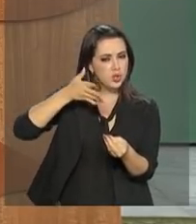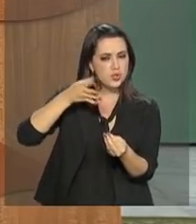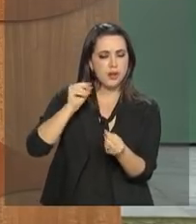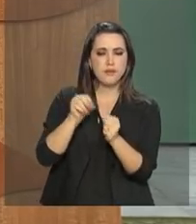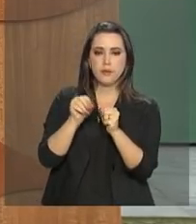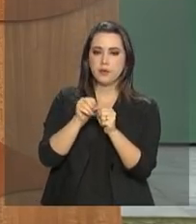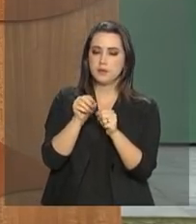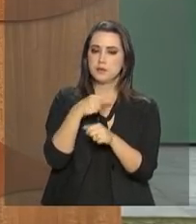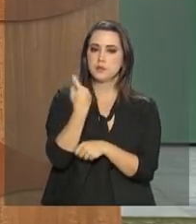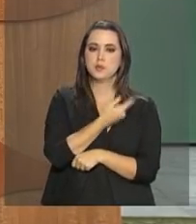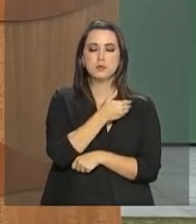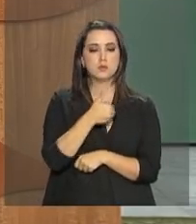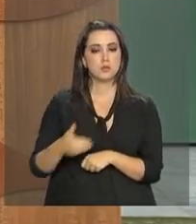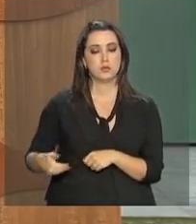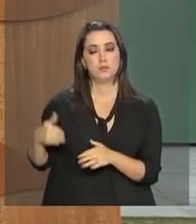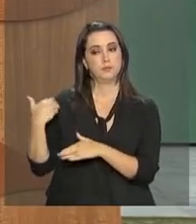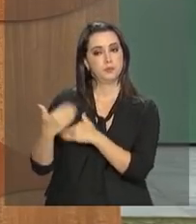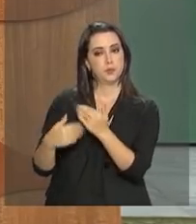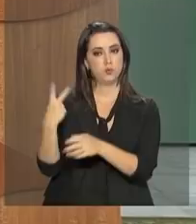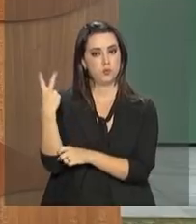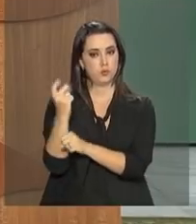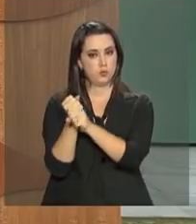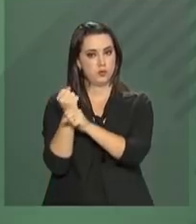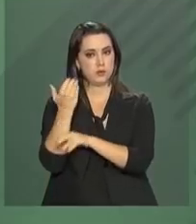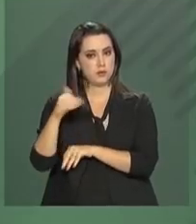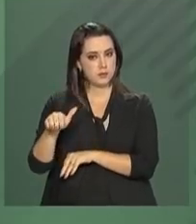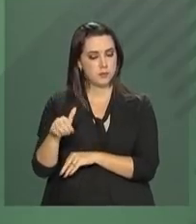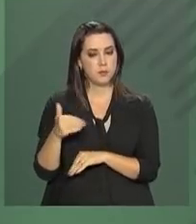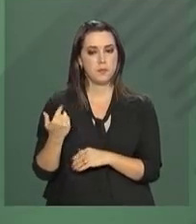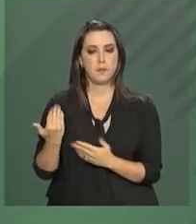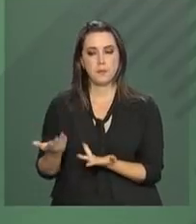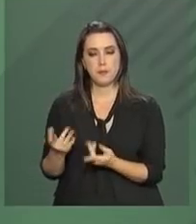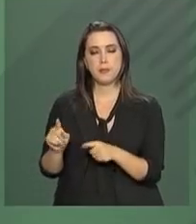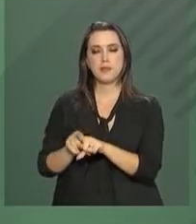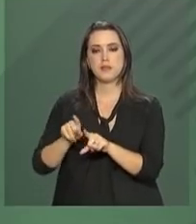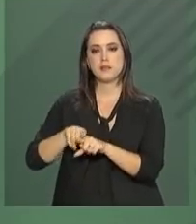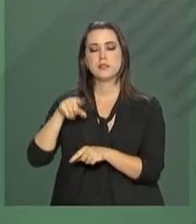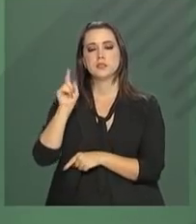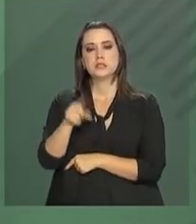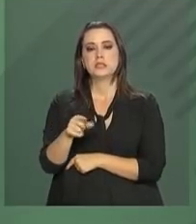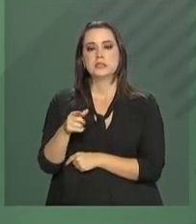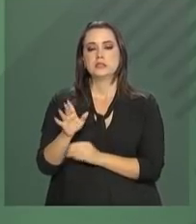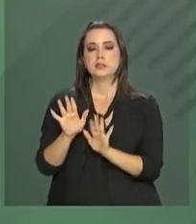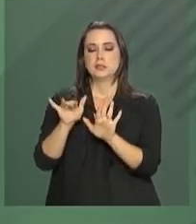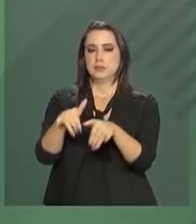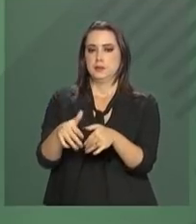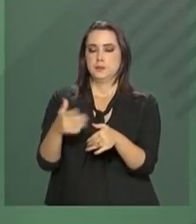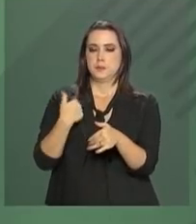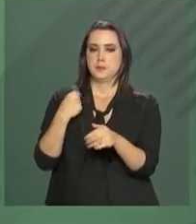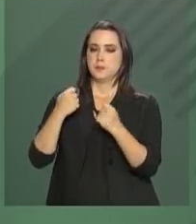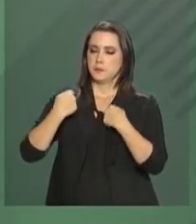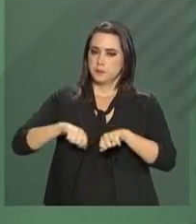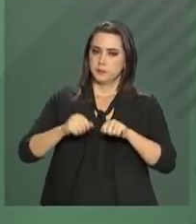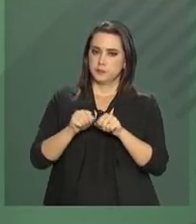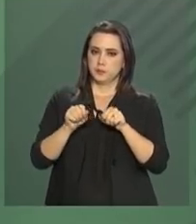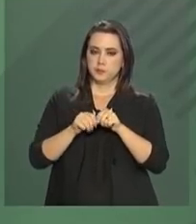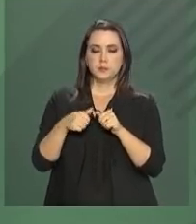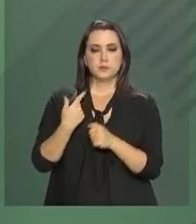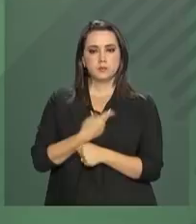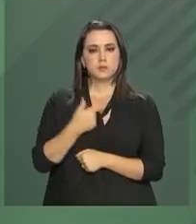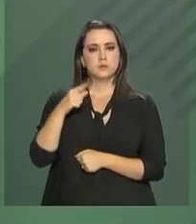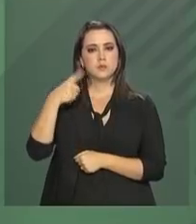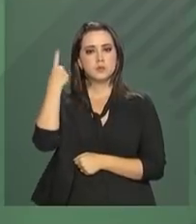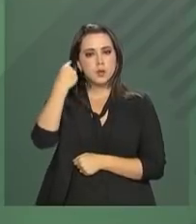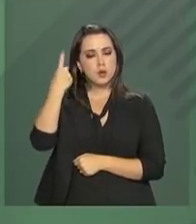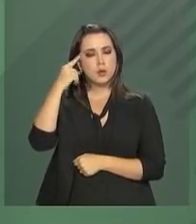pelo nosso governo ao longo destes dois anos e meio e ainda o que resta a fazer é naturalmente